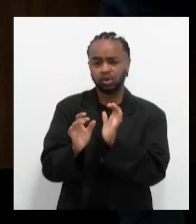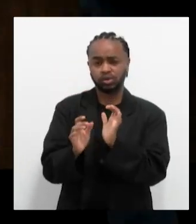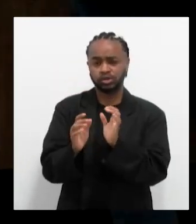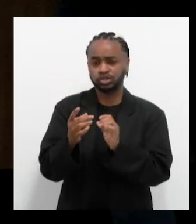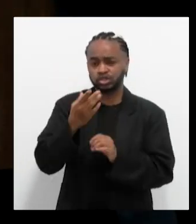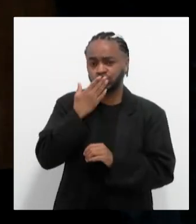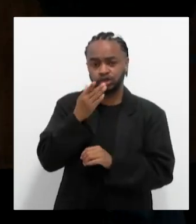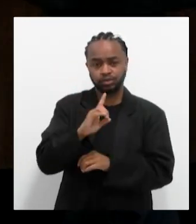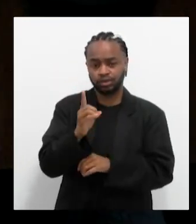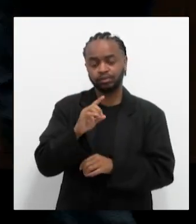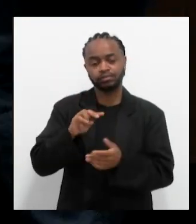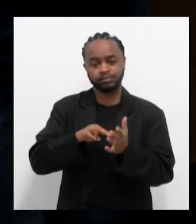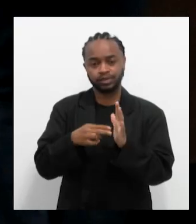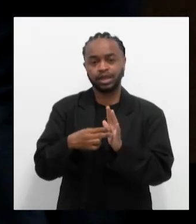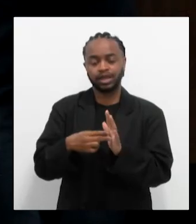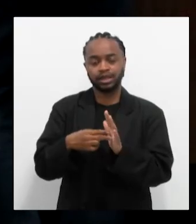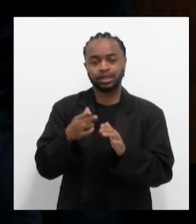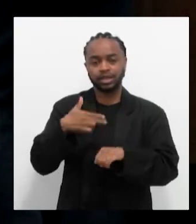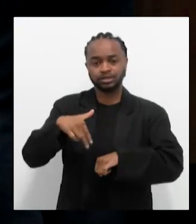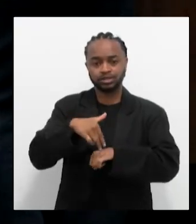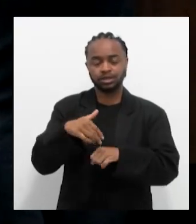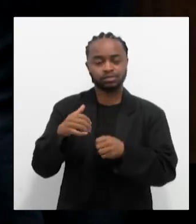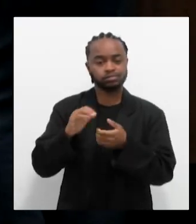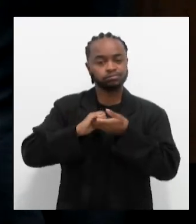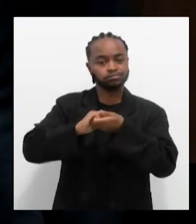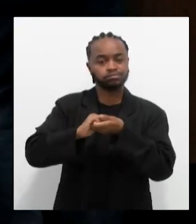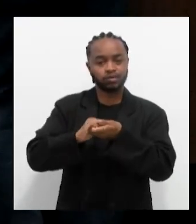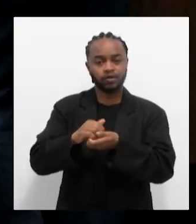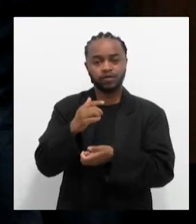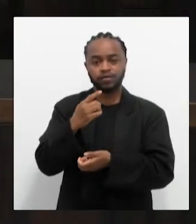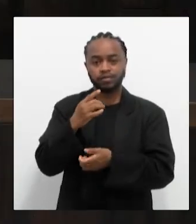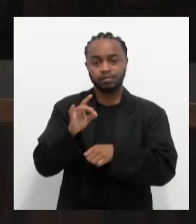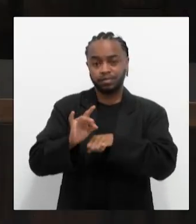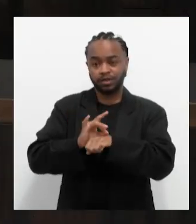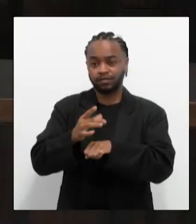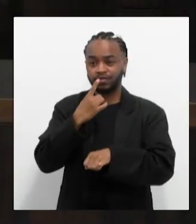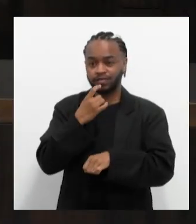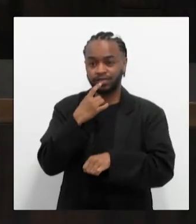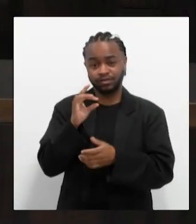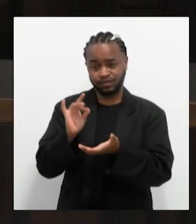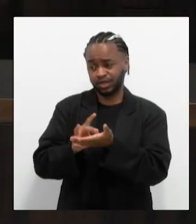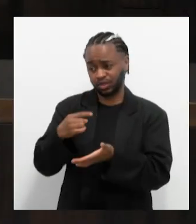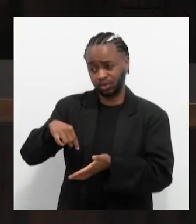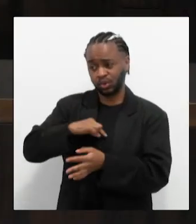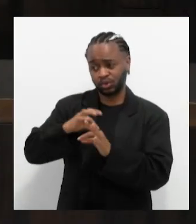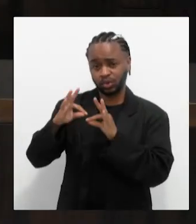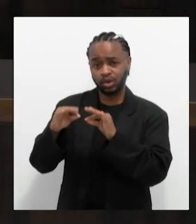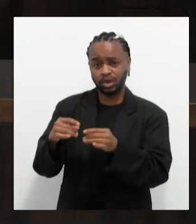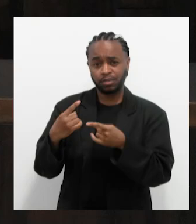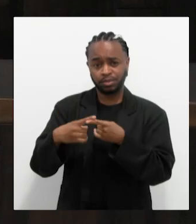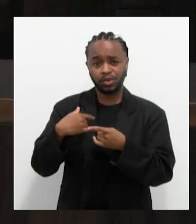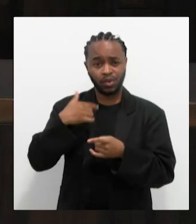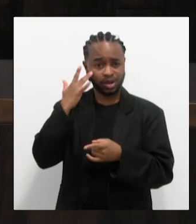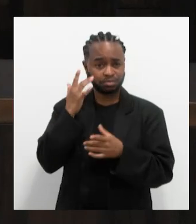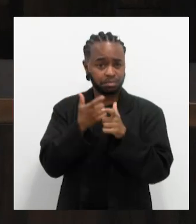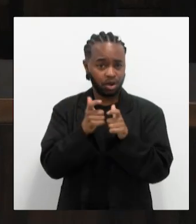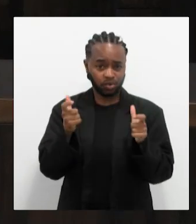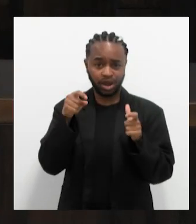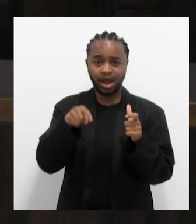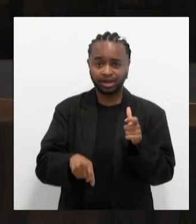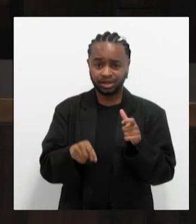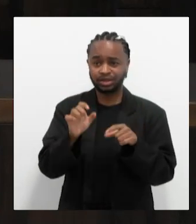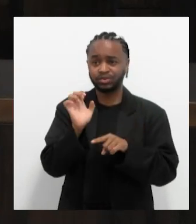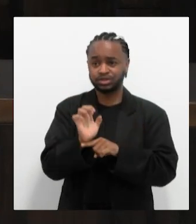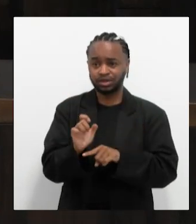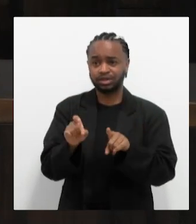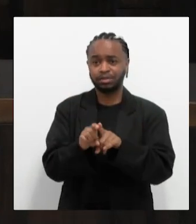uma nação. Saudações rubro-negra. Obrigada, presidente. Na verdade, nós somos rubro-negros, né? Eu acho que a maioria daqui do estado e do